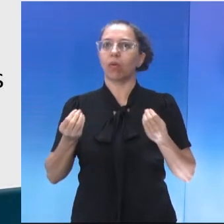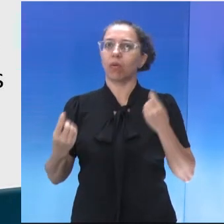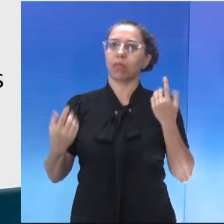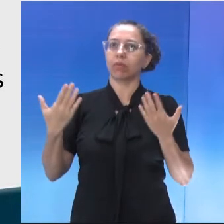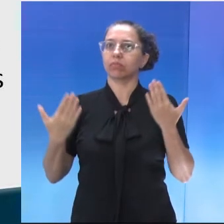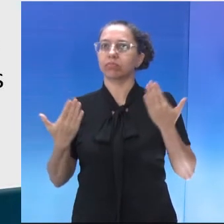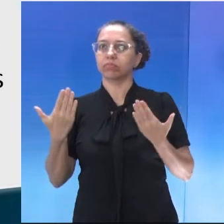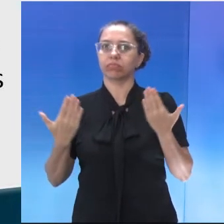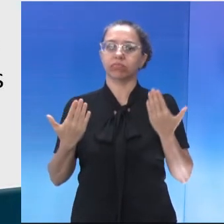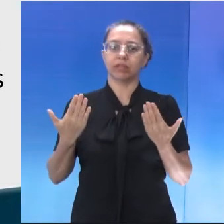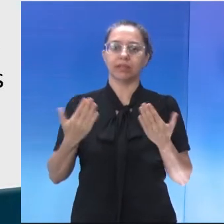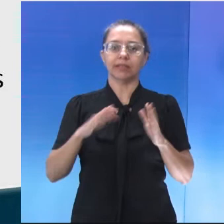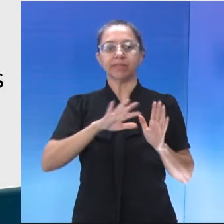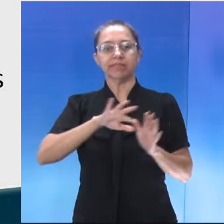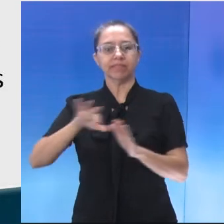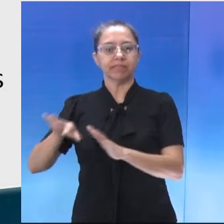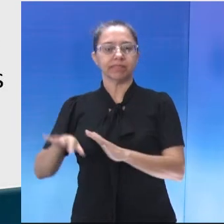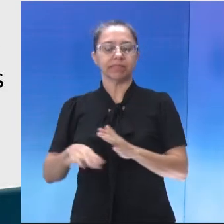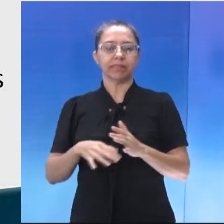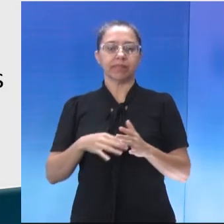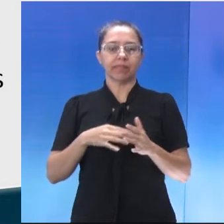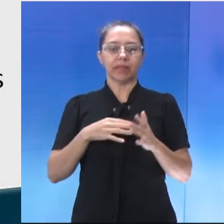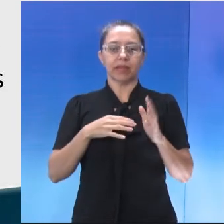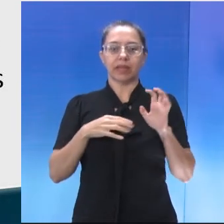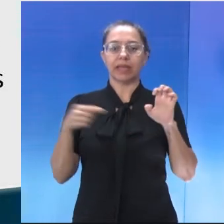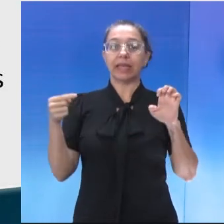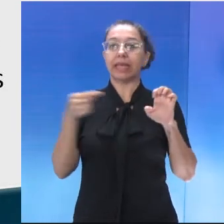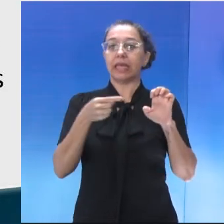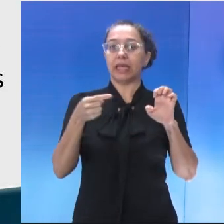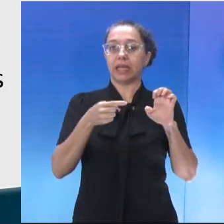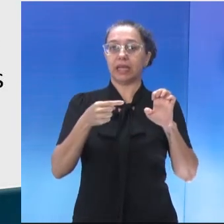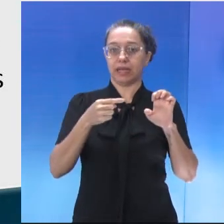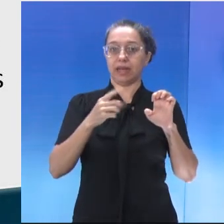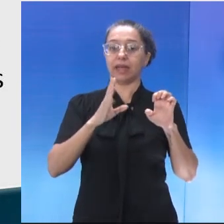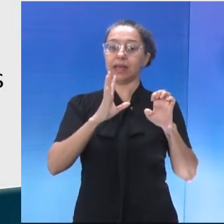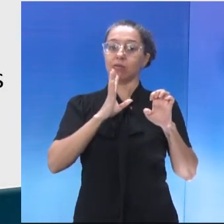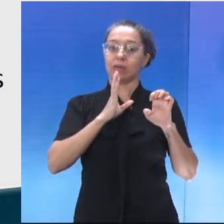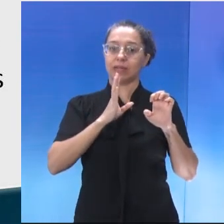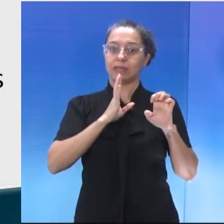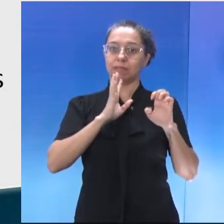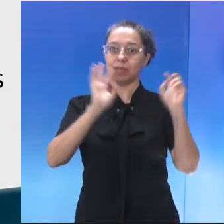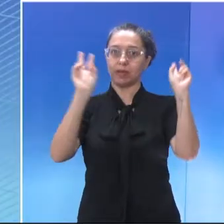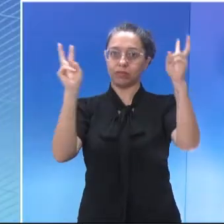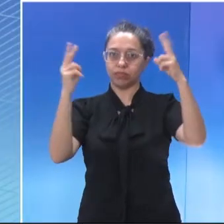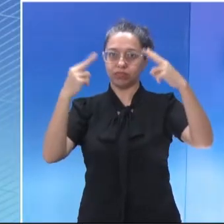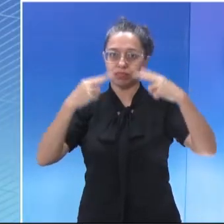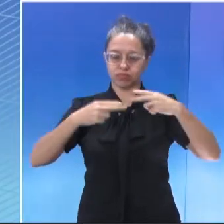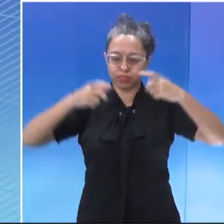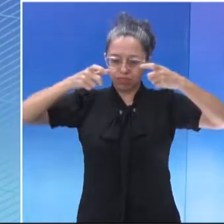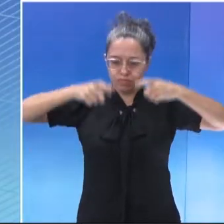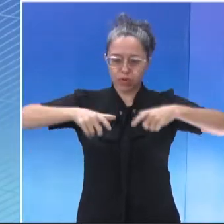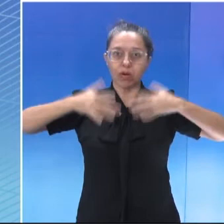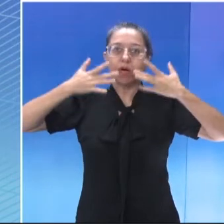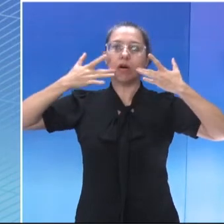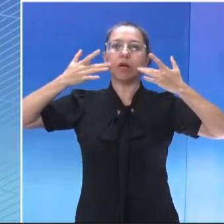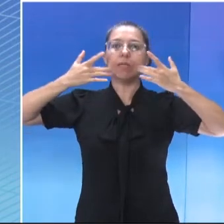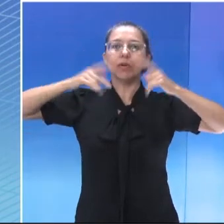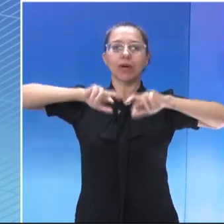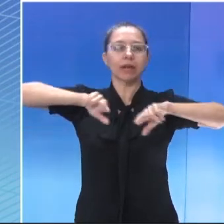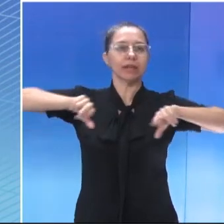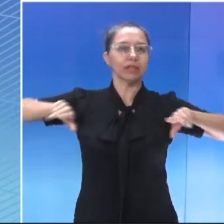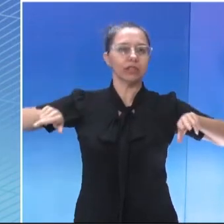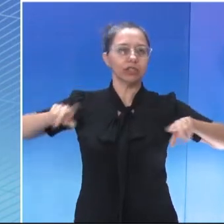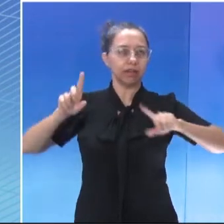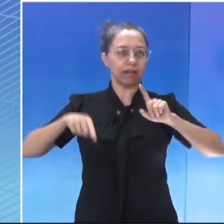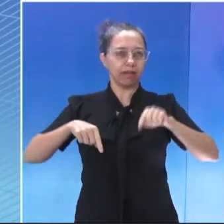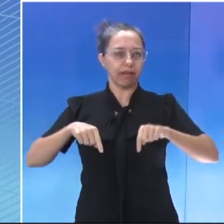Reconhecimento na esfera artística. Será que é isso que está falando a questão? Esse texto todinho, né? Afinal de contas, as pessoas